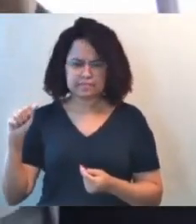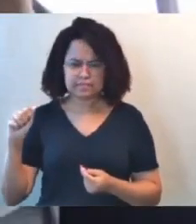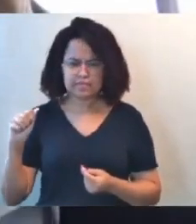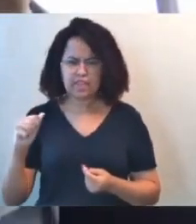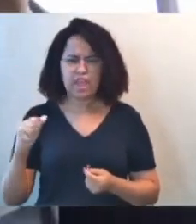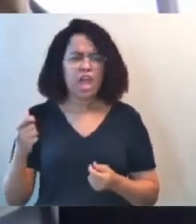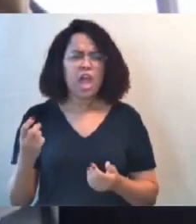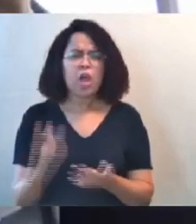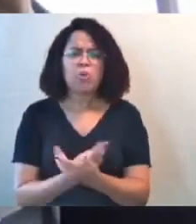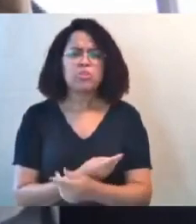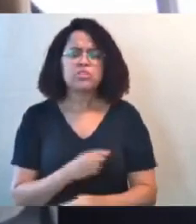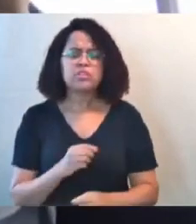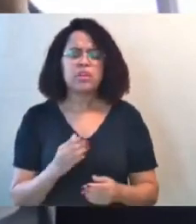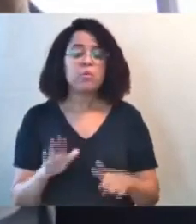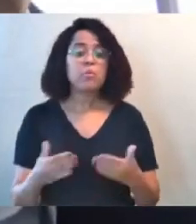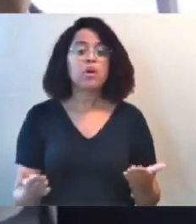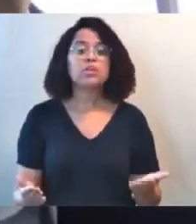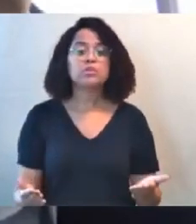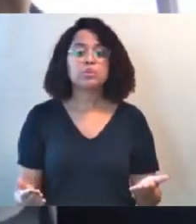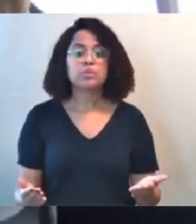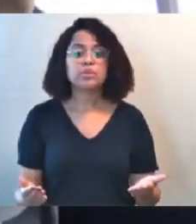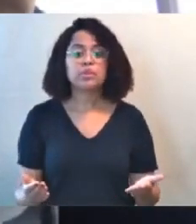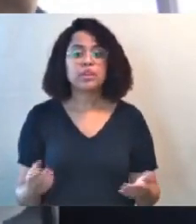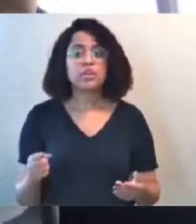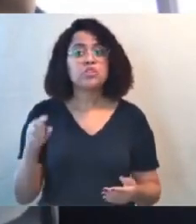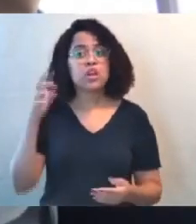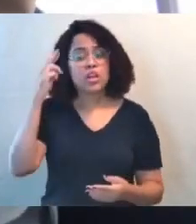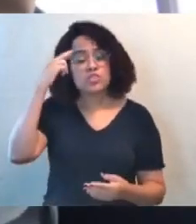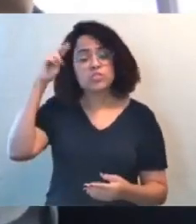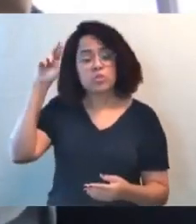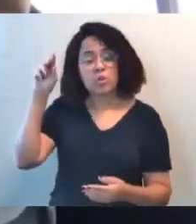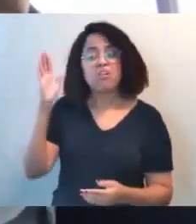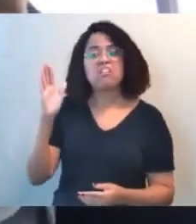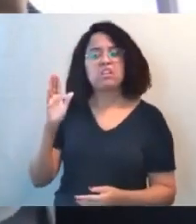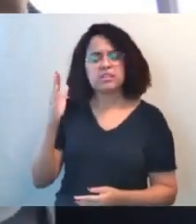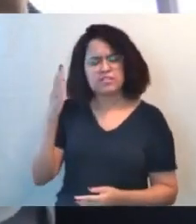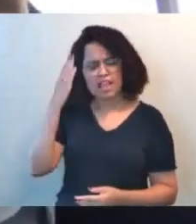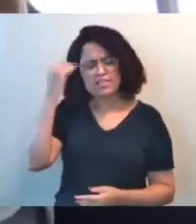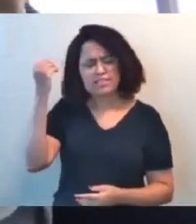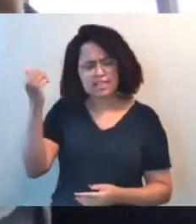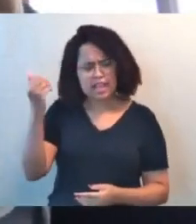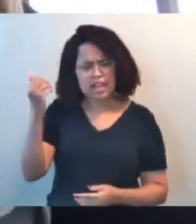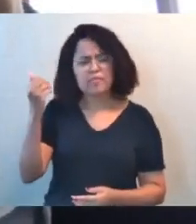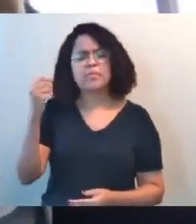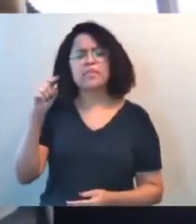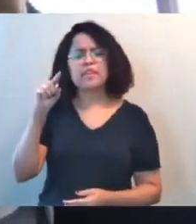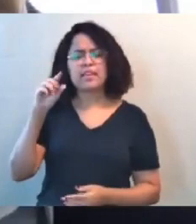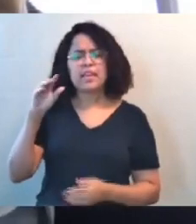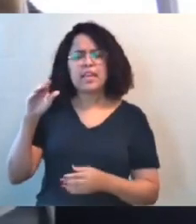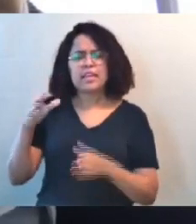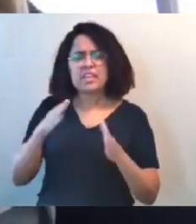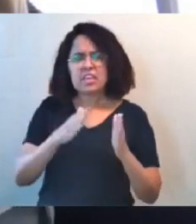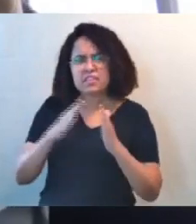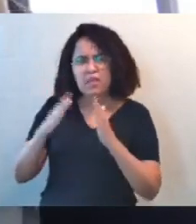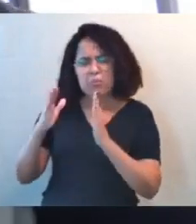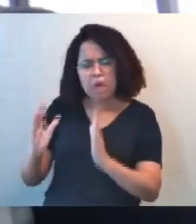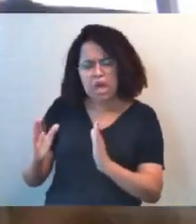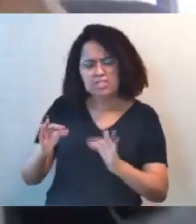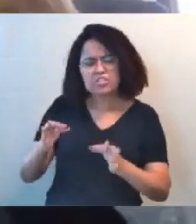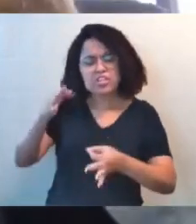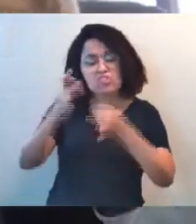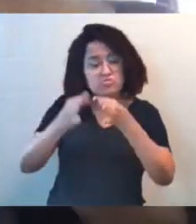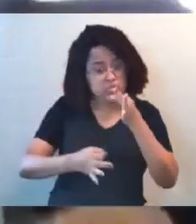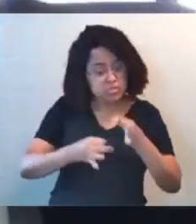Bom, a senhora sabe muito melhor do que eu que essa parte está judicializada, né? Há